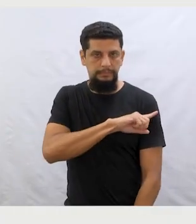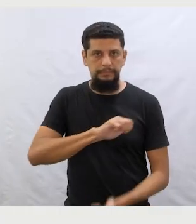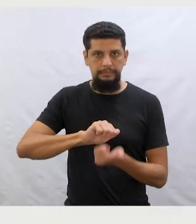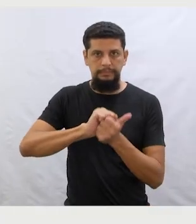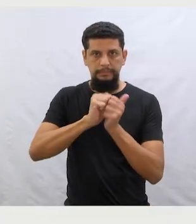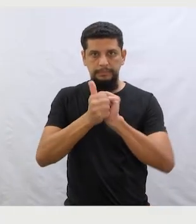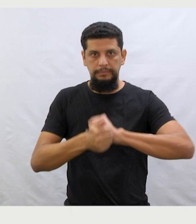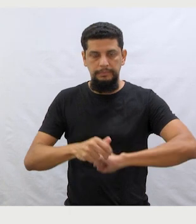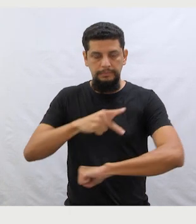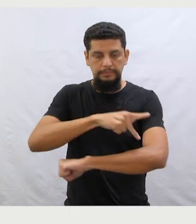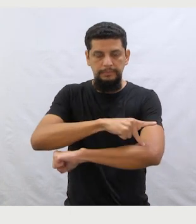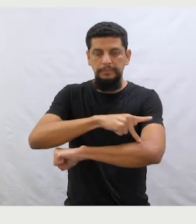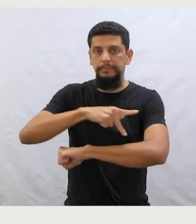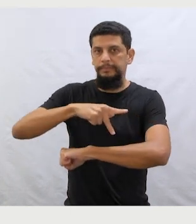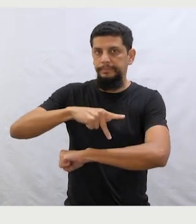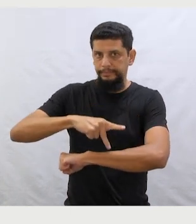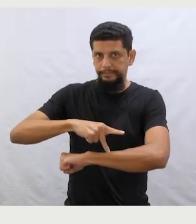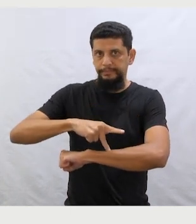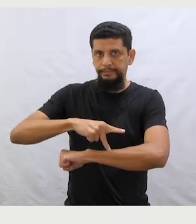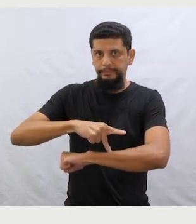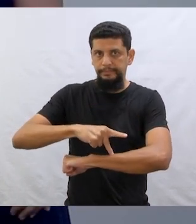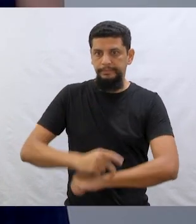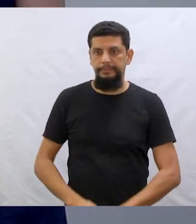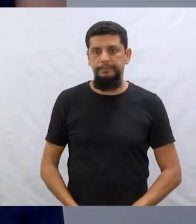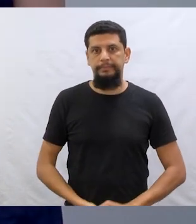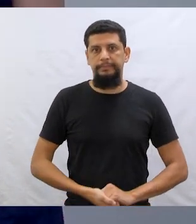ano de adequação pedagógica.